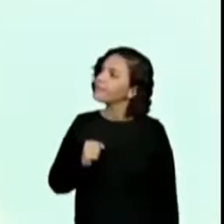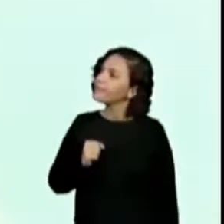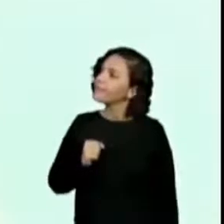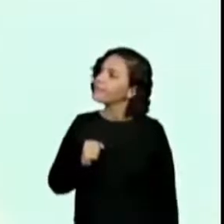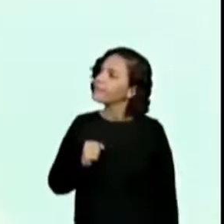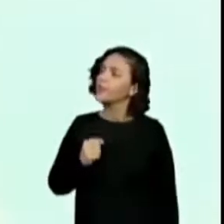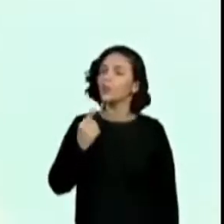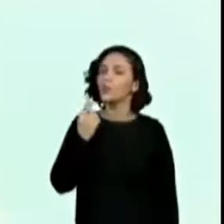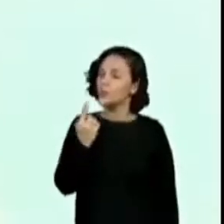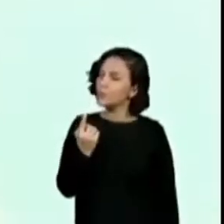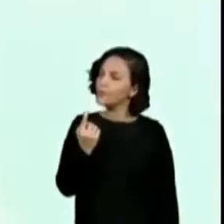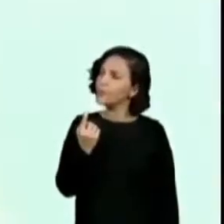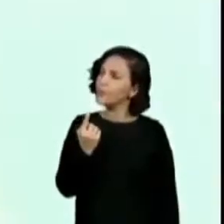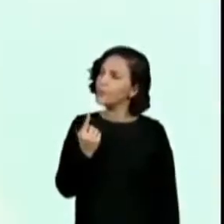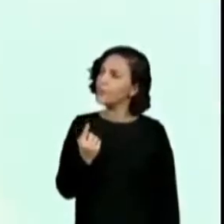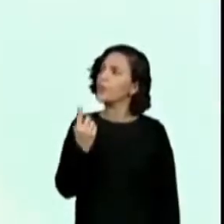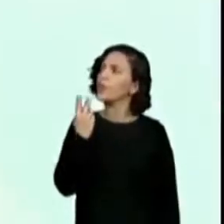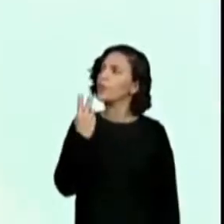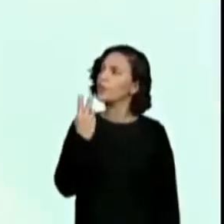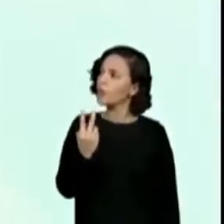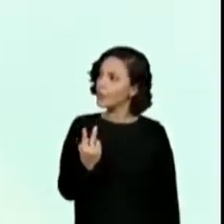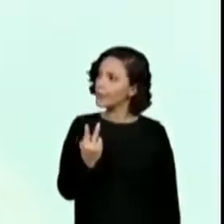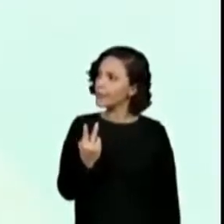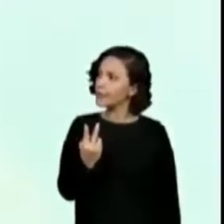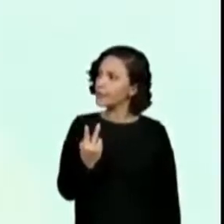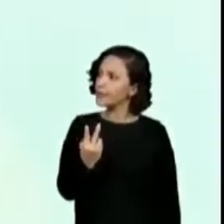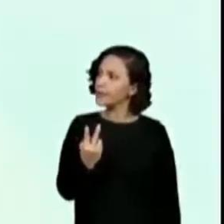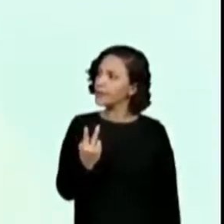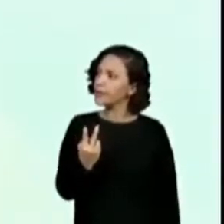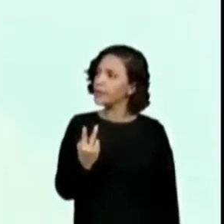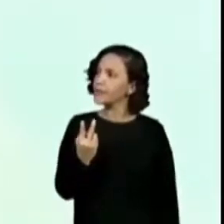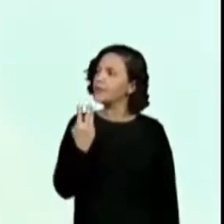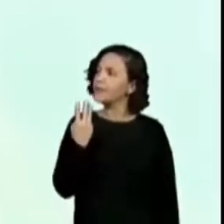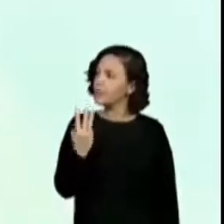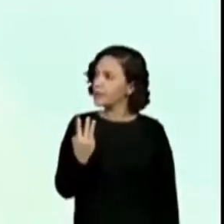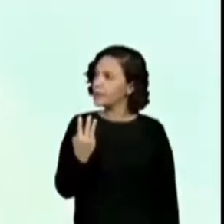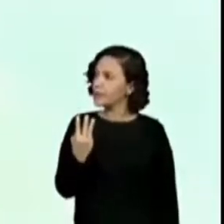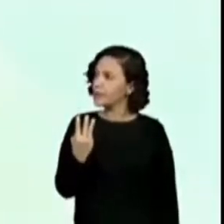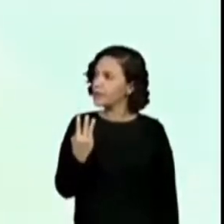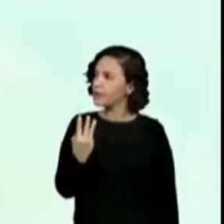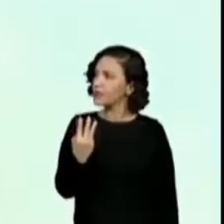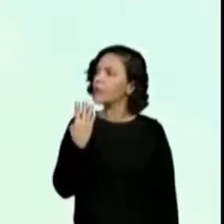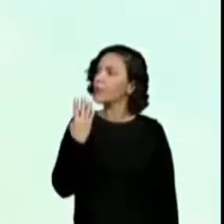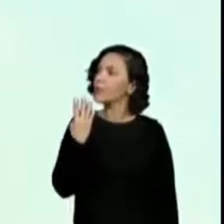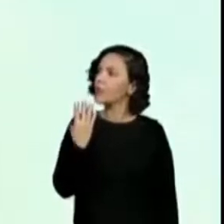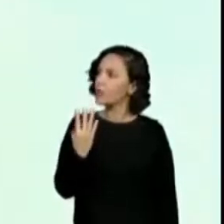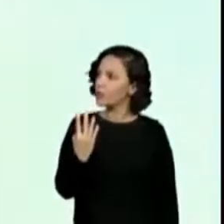sábados nós tivemos? 1, 2, três,